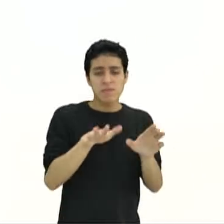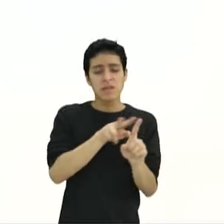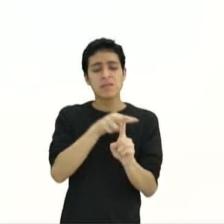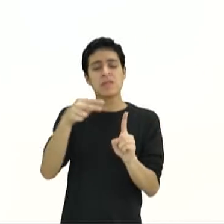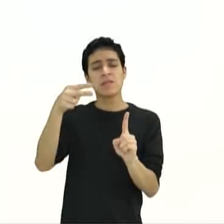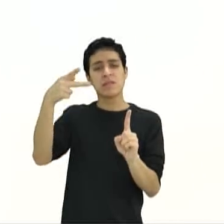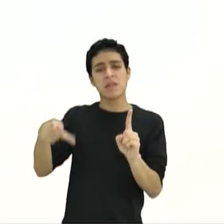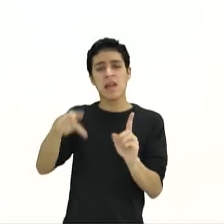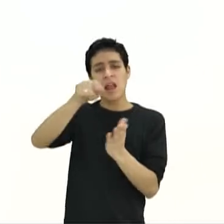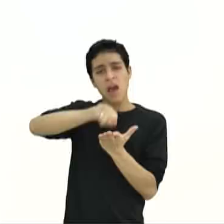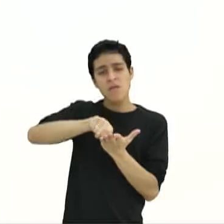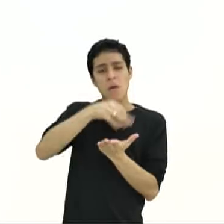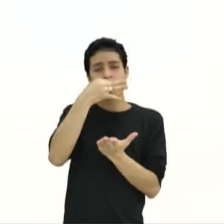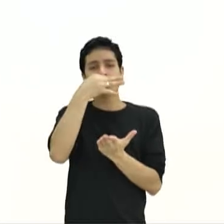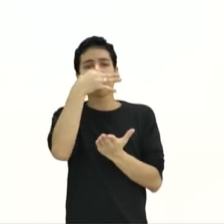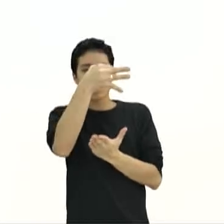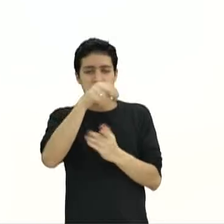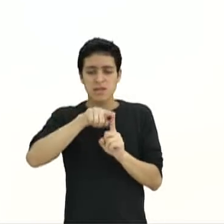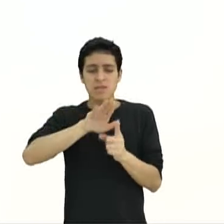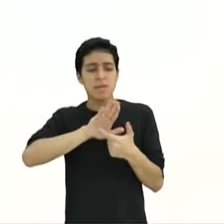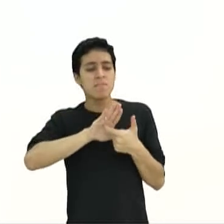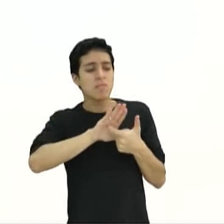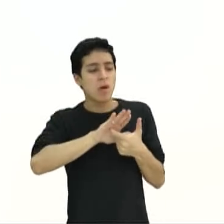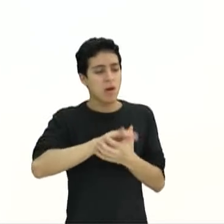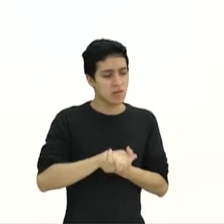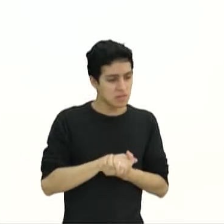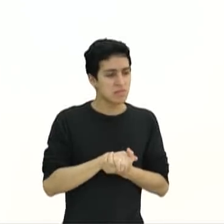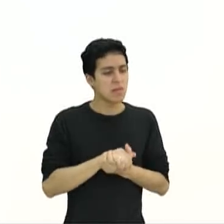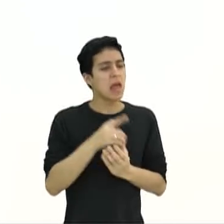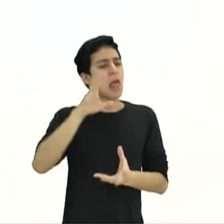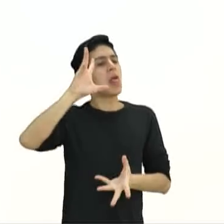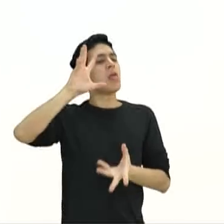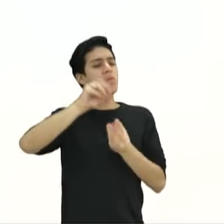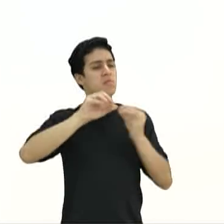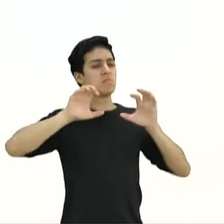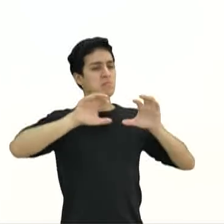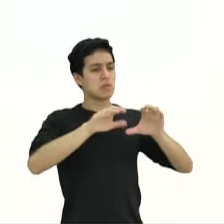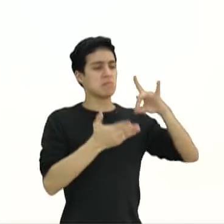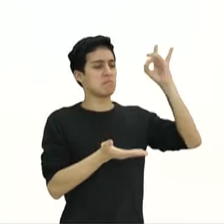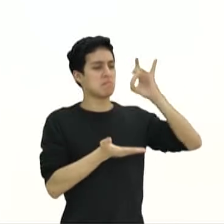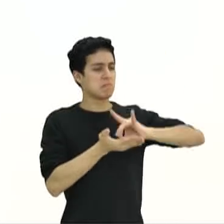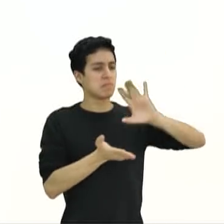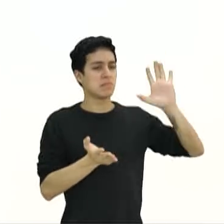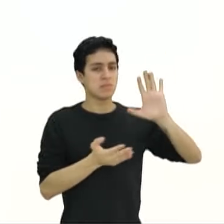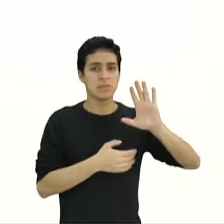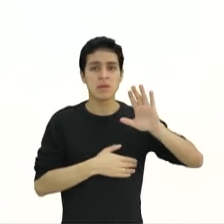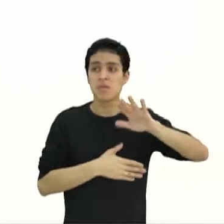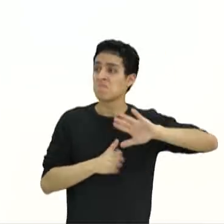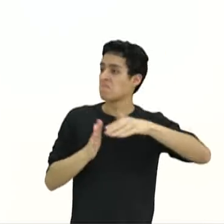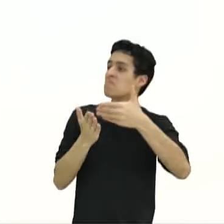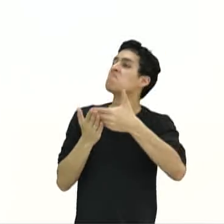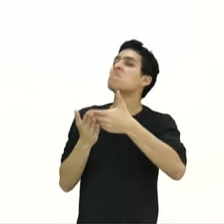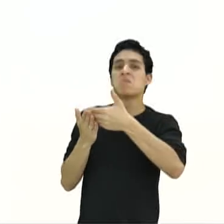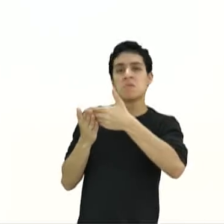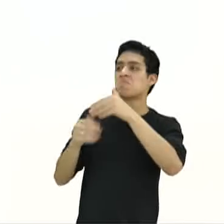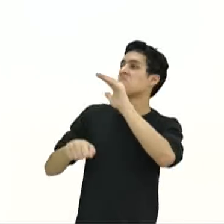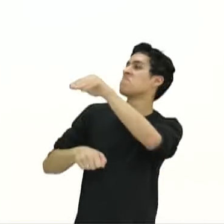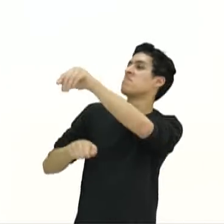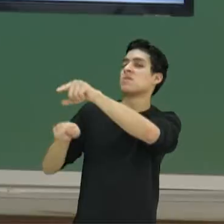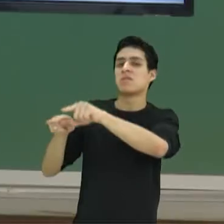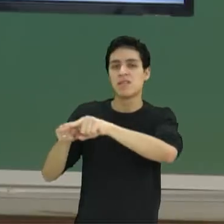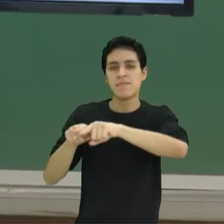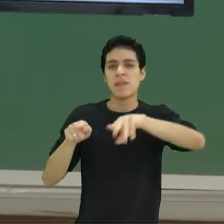do autor e geralmente apresenta conclusões originais, sendo muito solicitado no meio escolar e